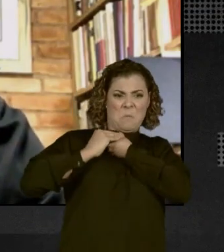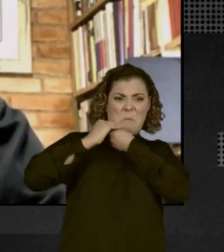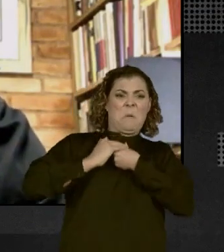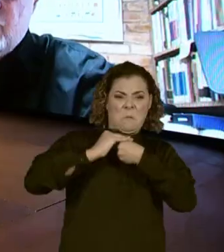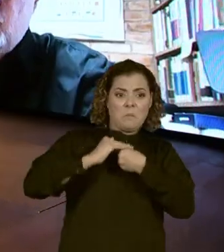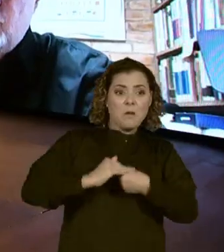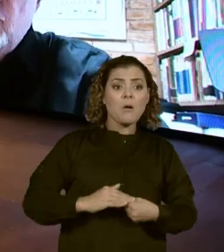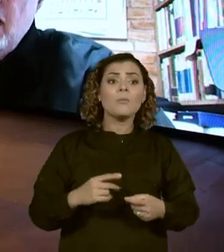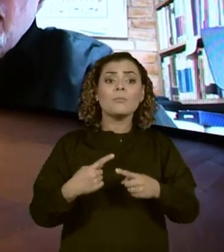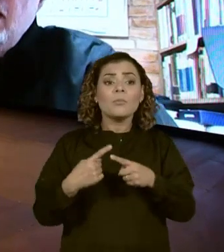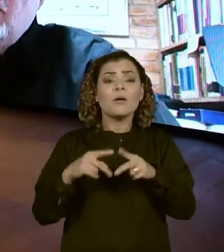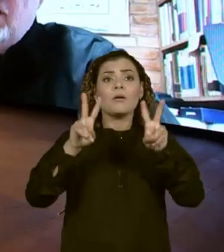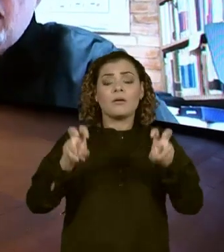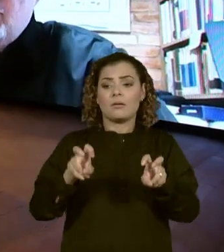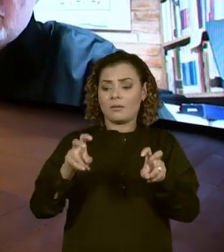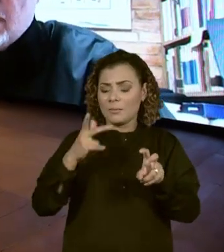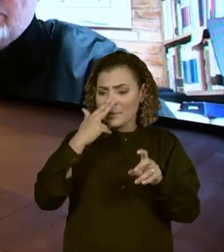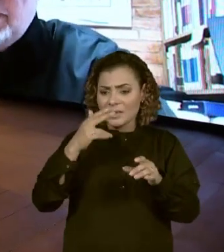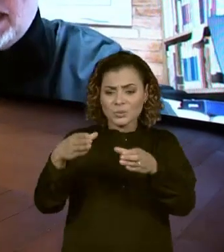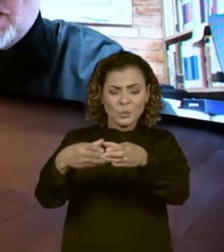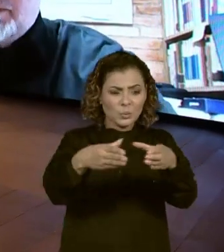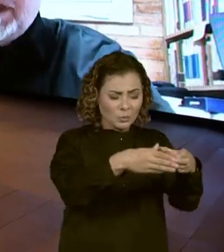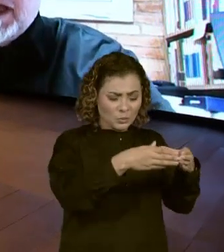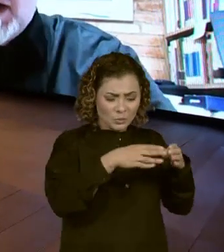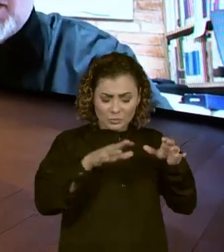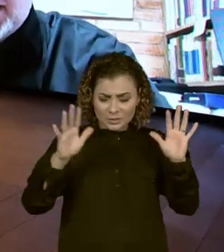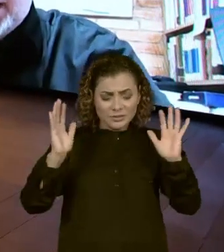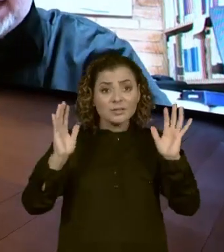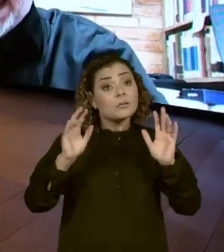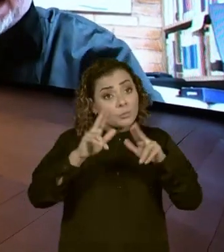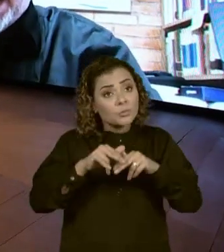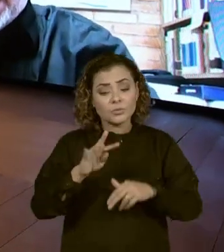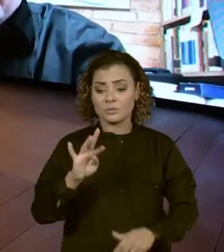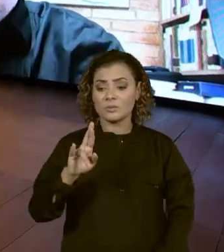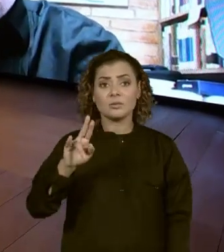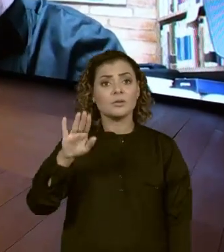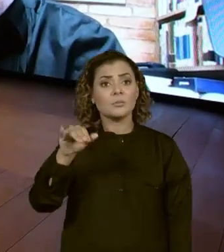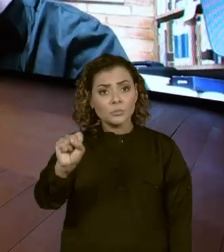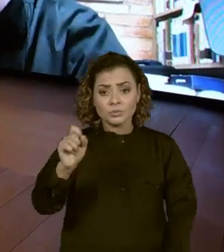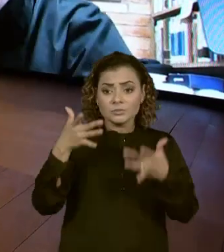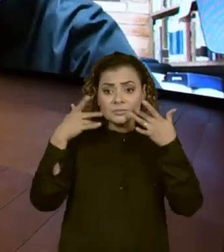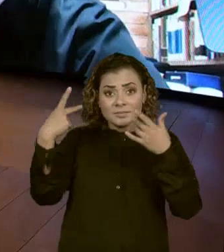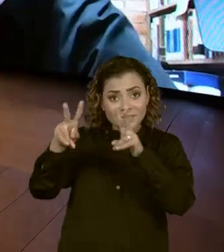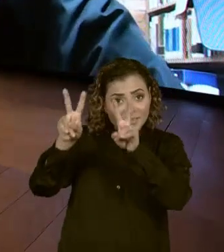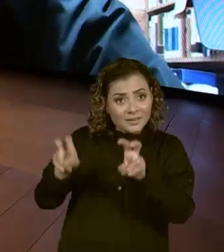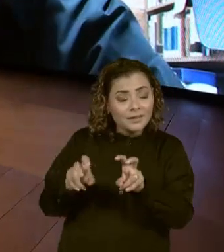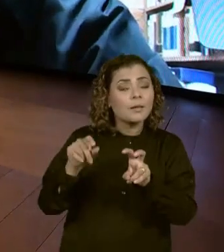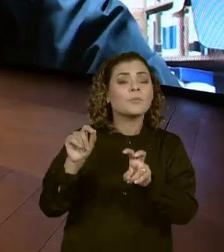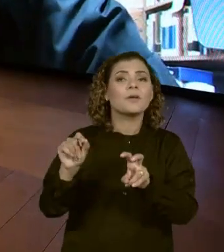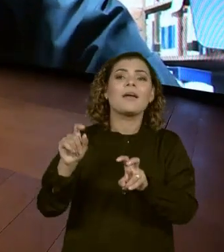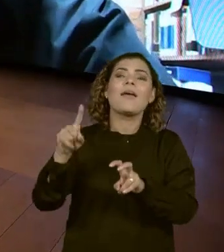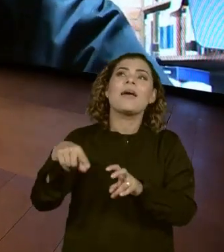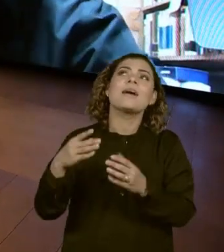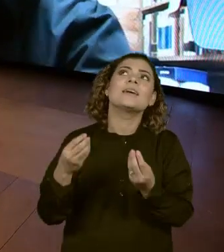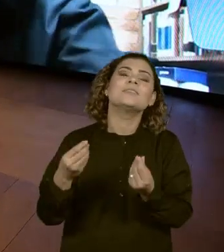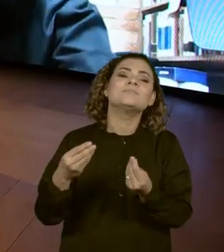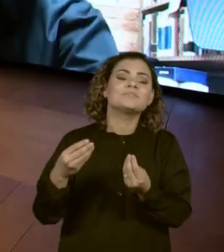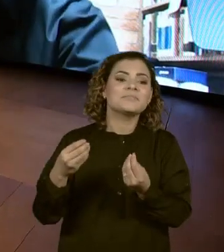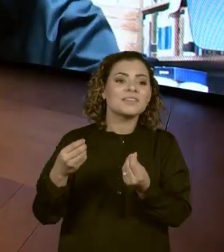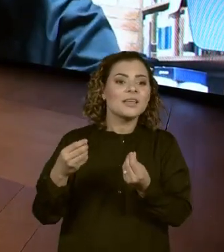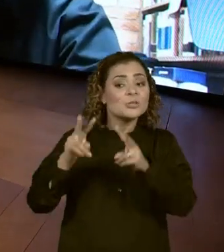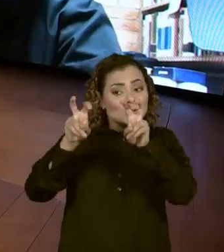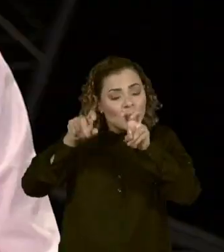não pode assim porque isso é racismo, não pode assim porque não sei o quê. Eu, às vezes, me sinto completamente tolhido,